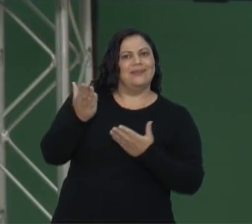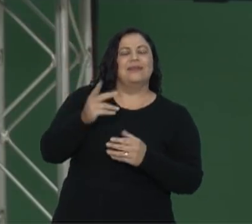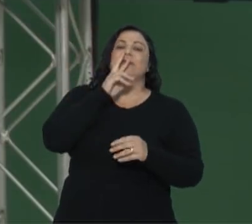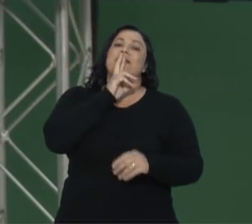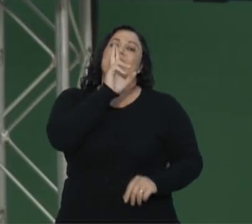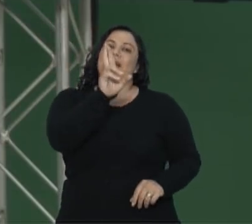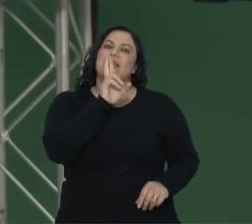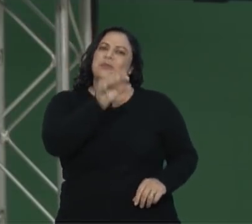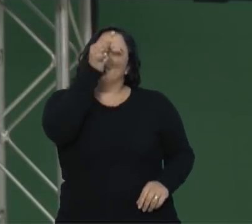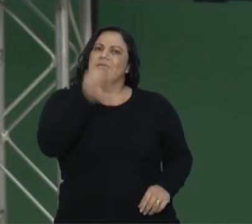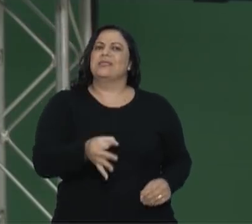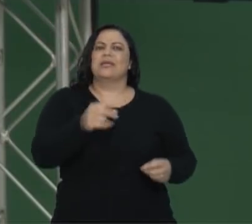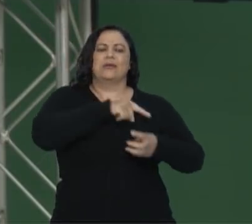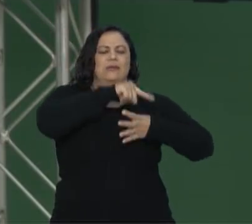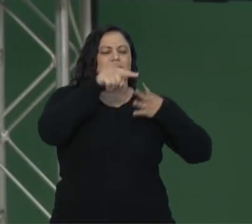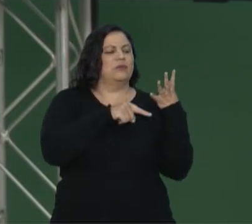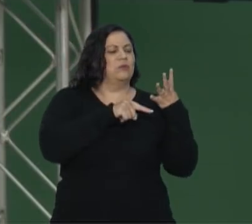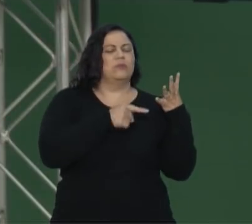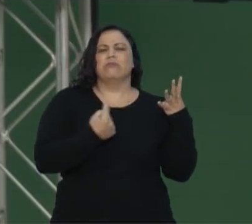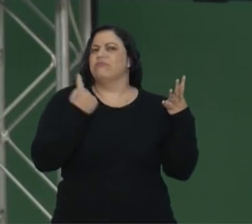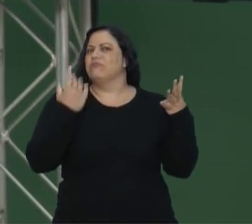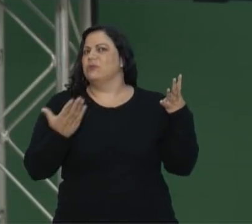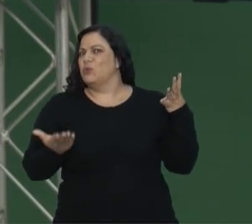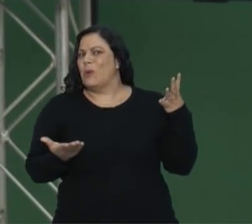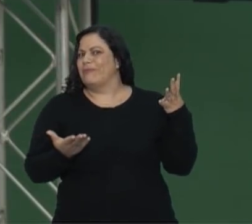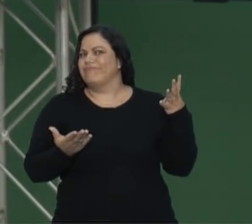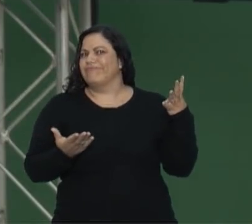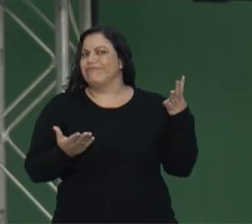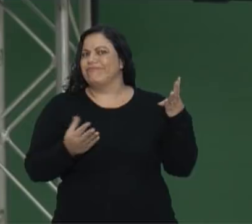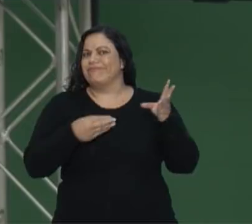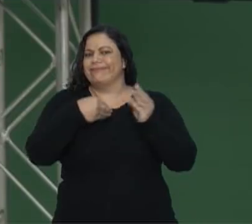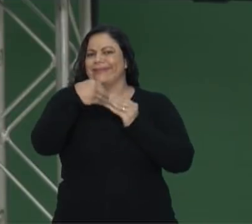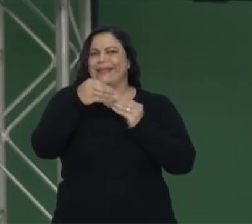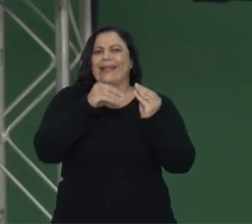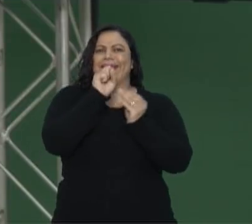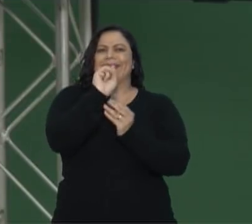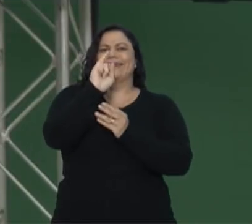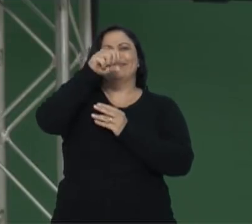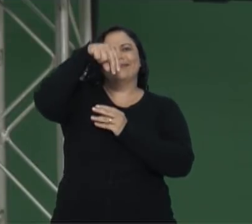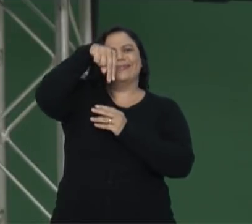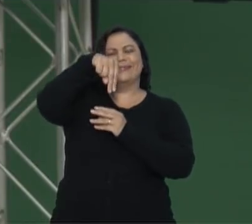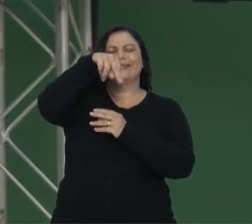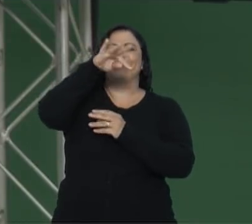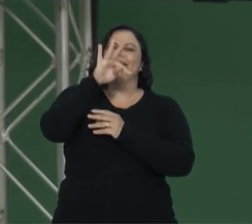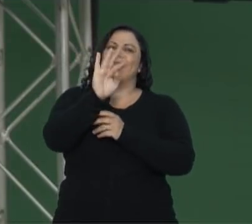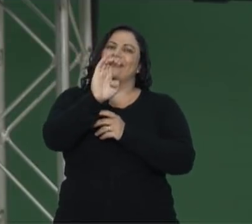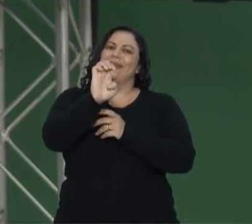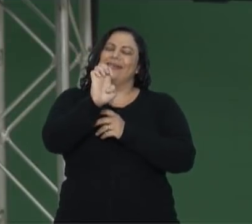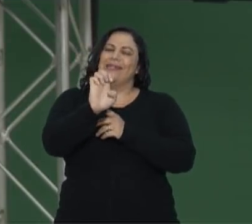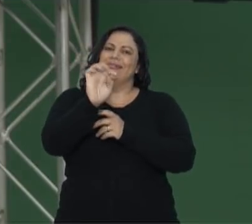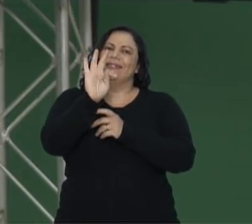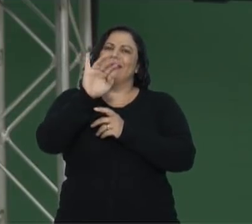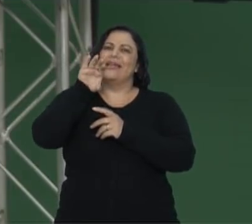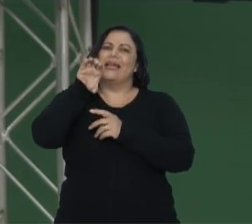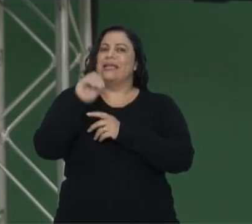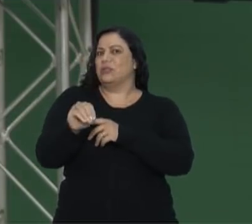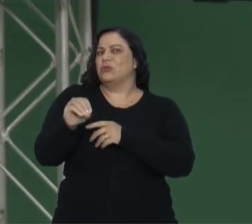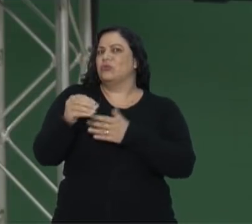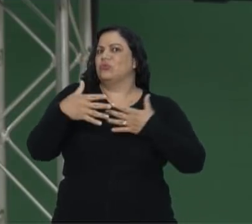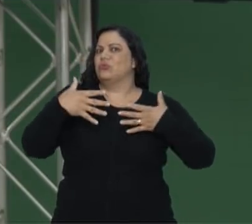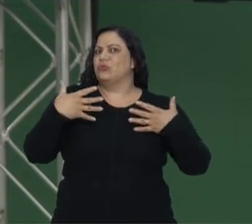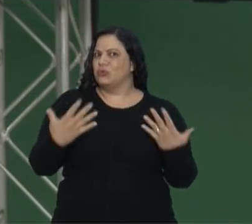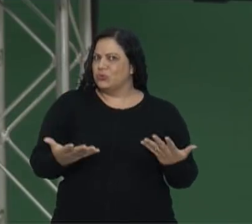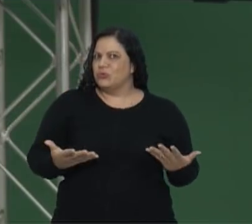4, qual será sintético? Produzido totalmente e fabricado pelo homem, que eu